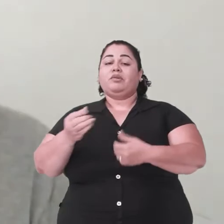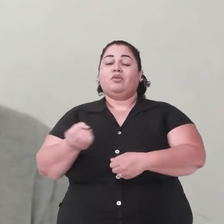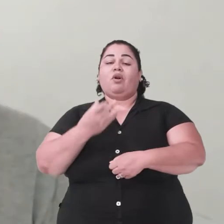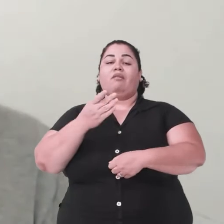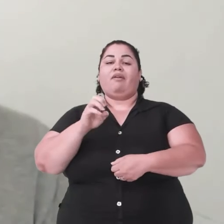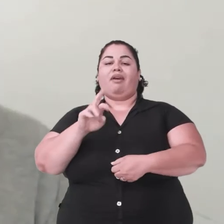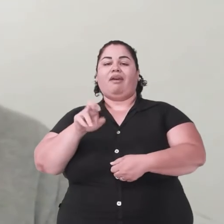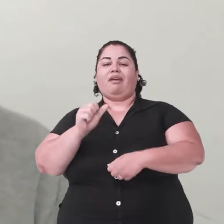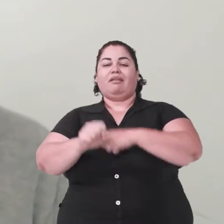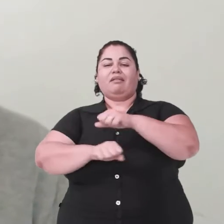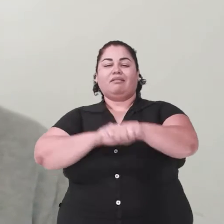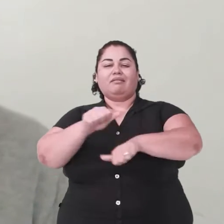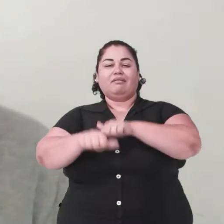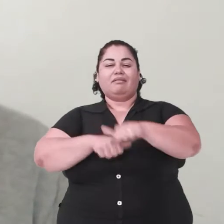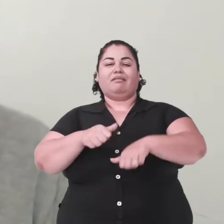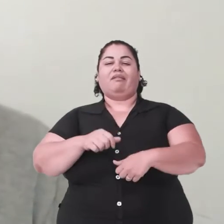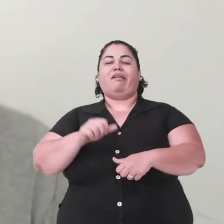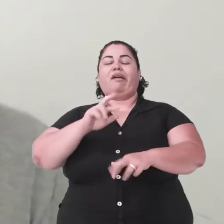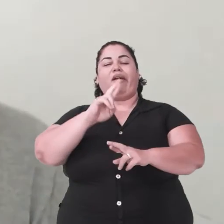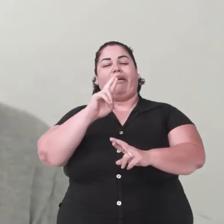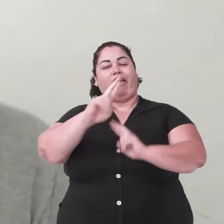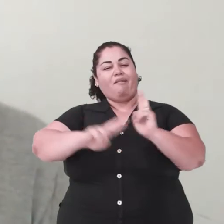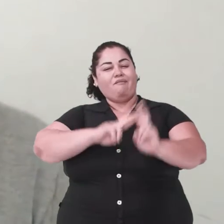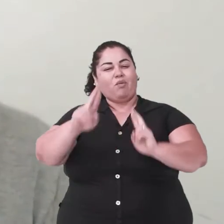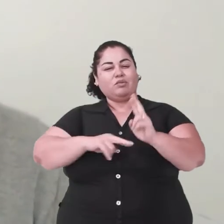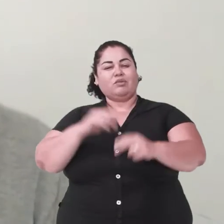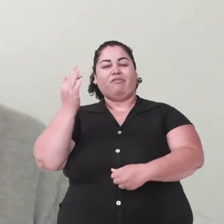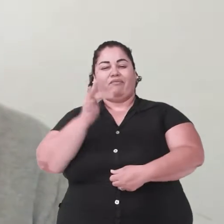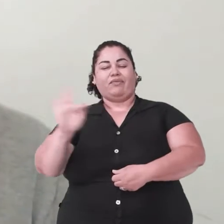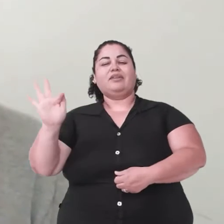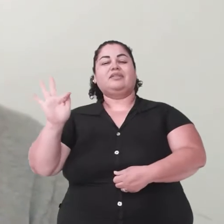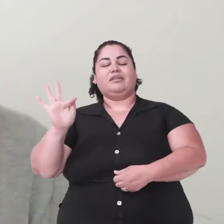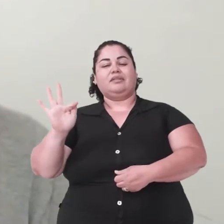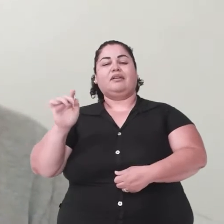nova era. A Revolução Francesa